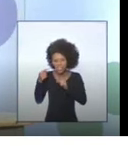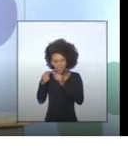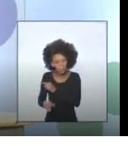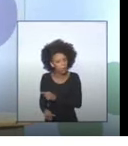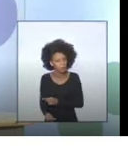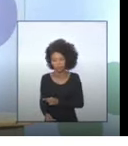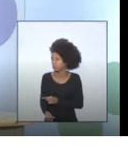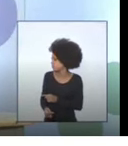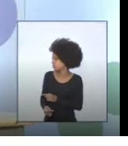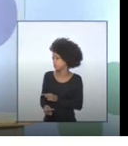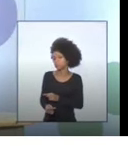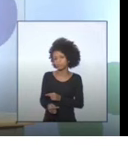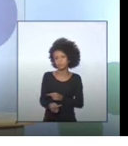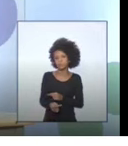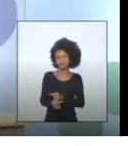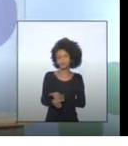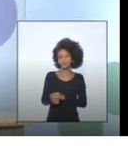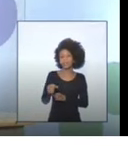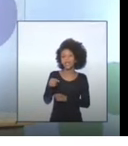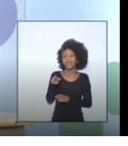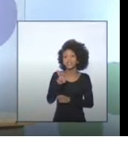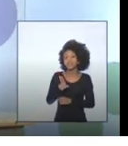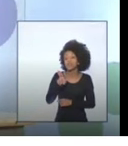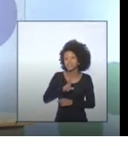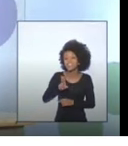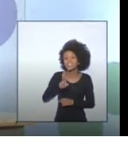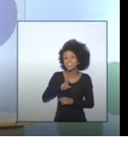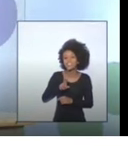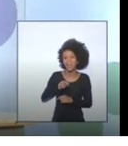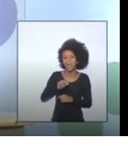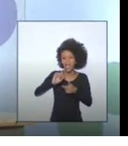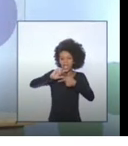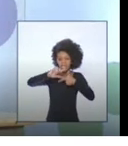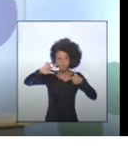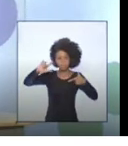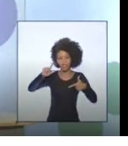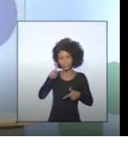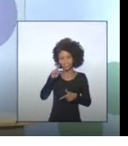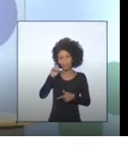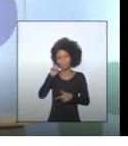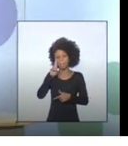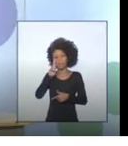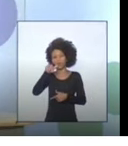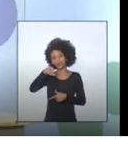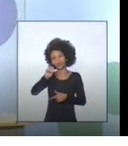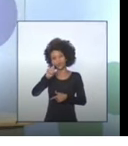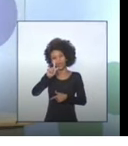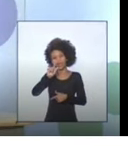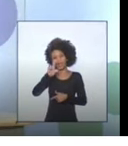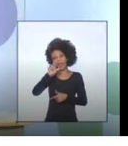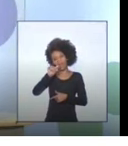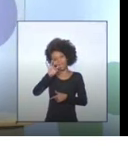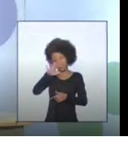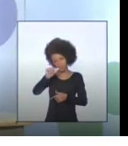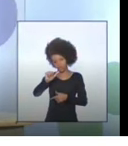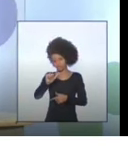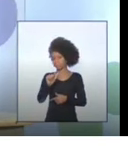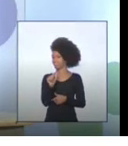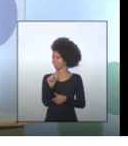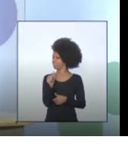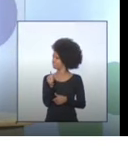bacana. Não vamos usar de pornografia. Isso mesmo. É, a gente precisa estar relembrando